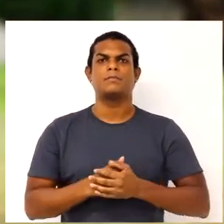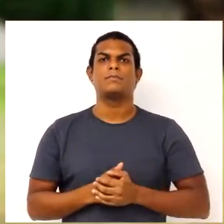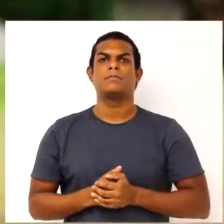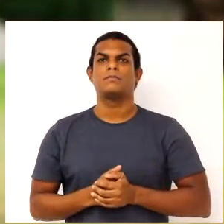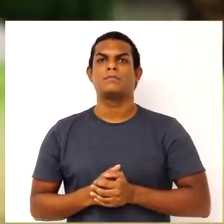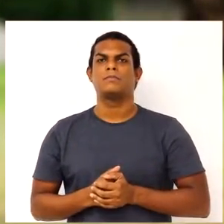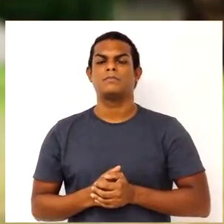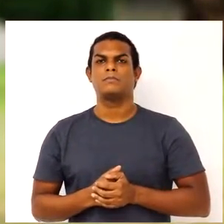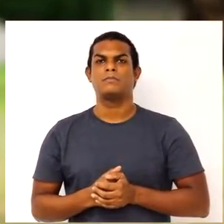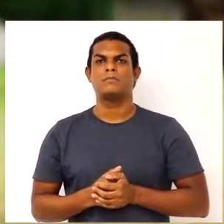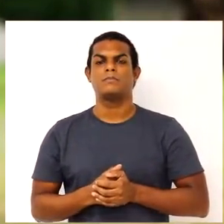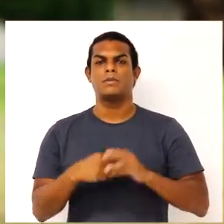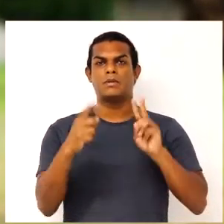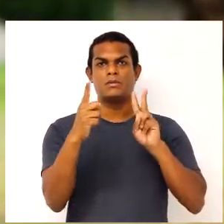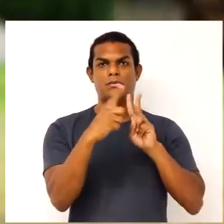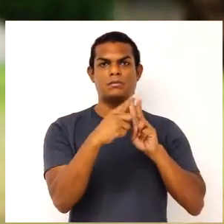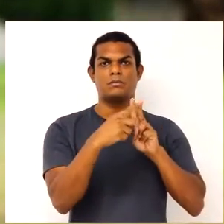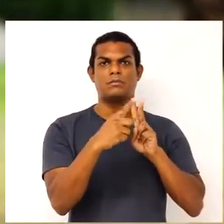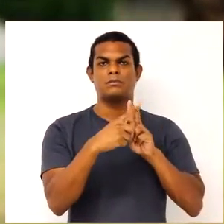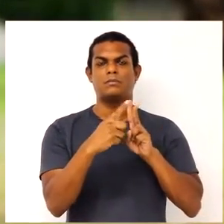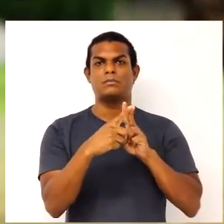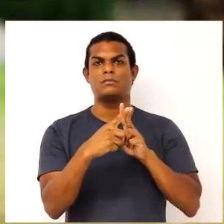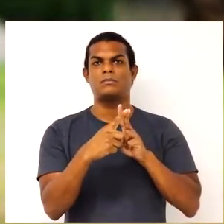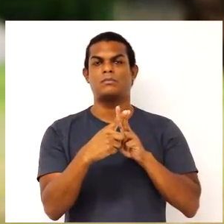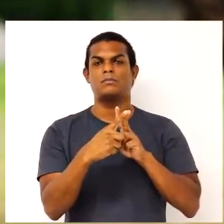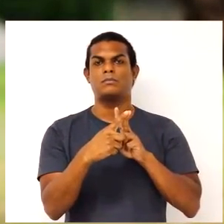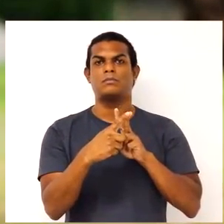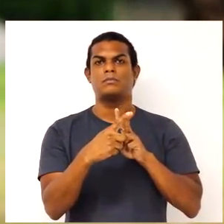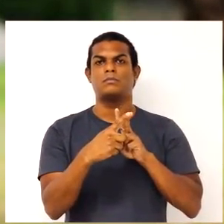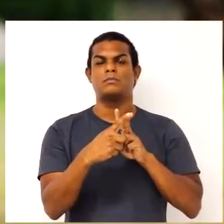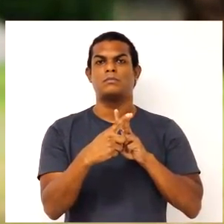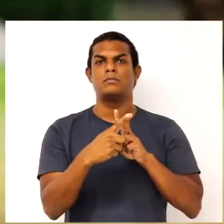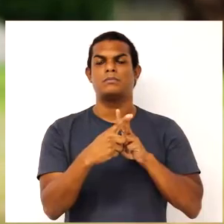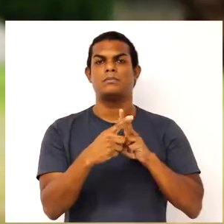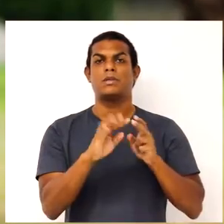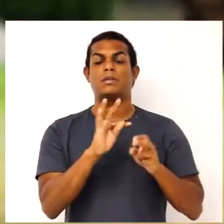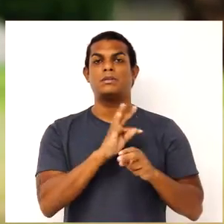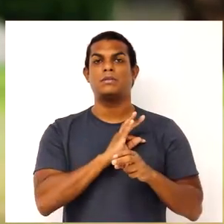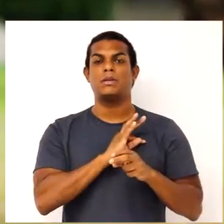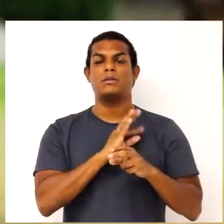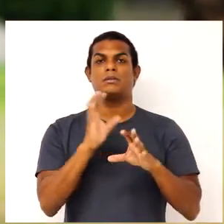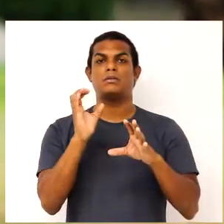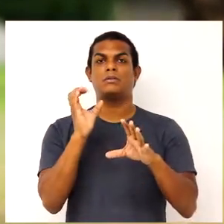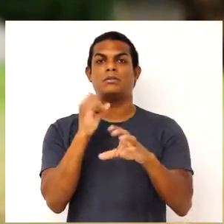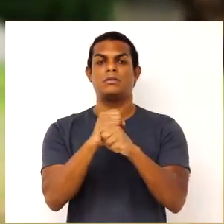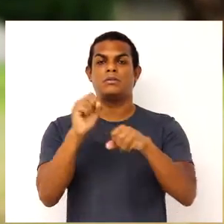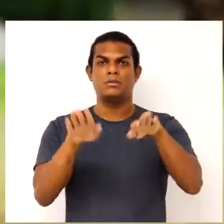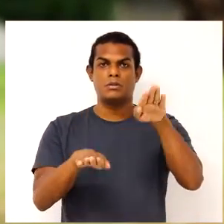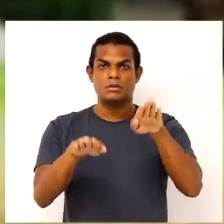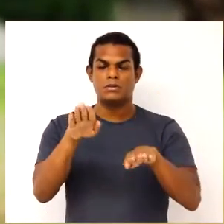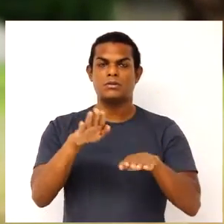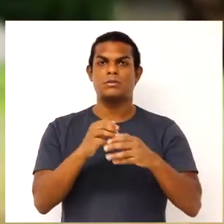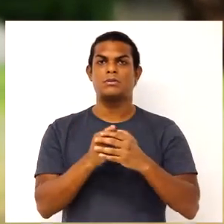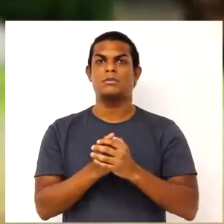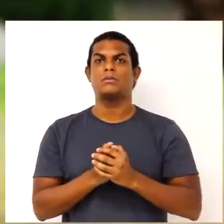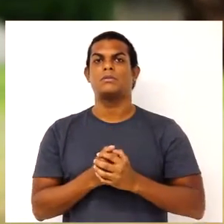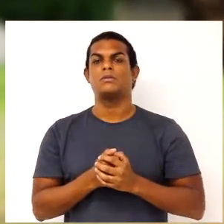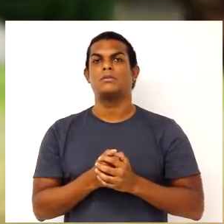segunda competência, nós iremos abordar as propriamente técnicas estatísticas, onde